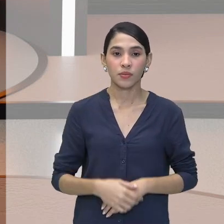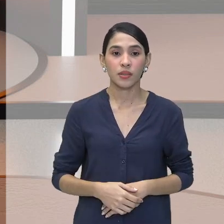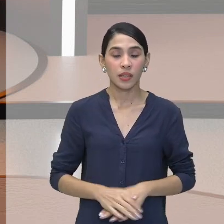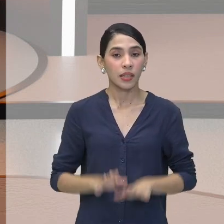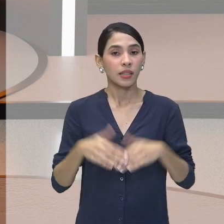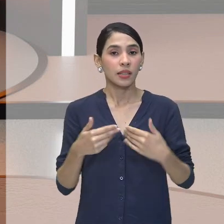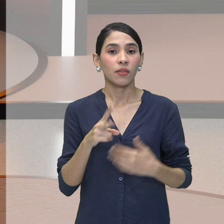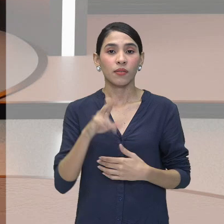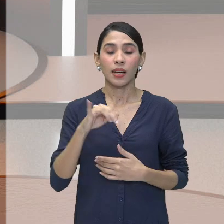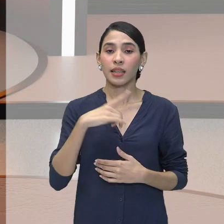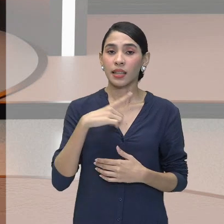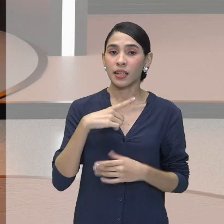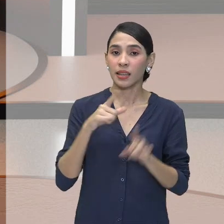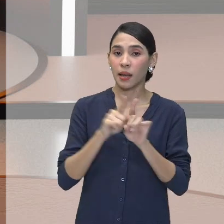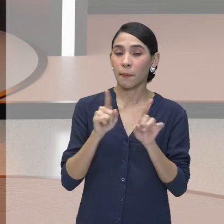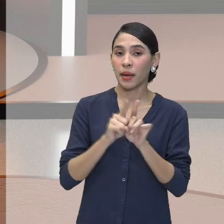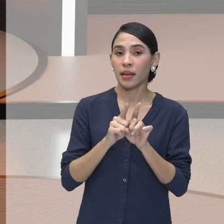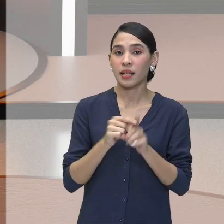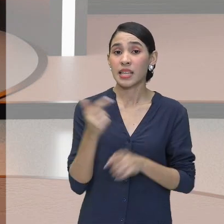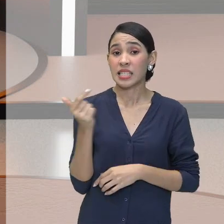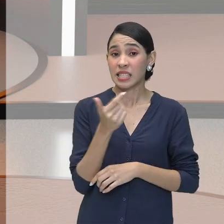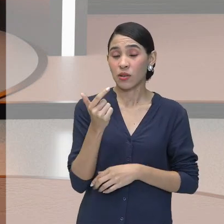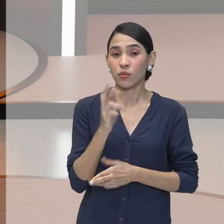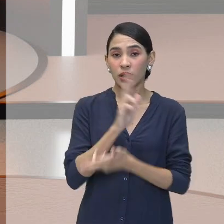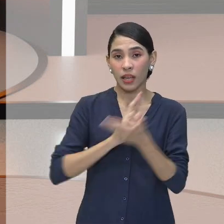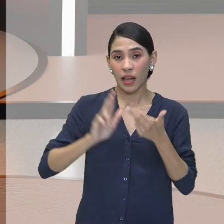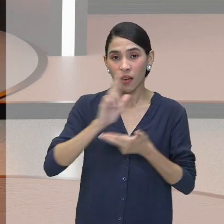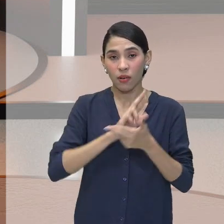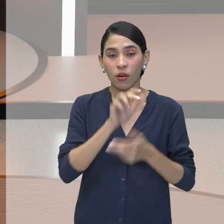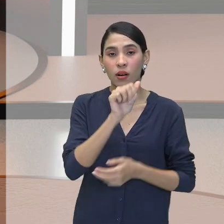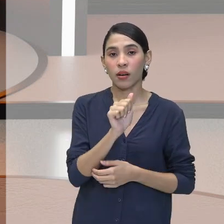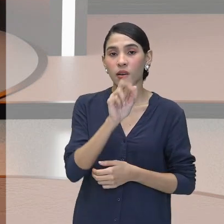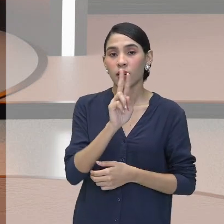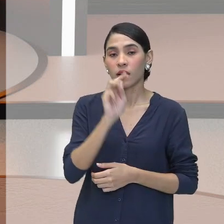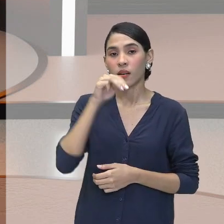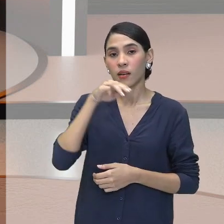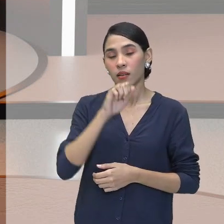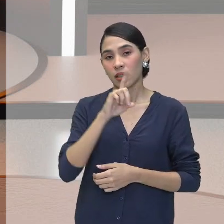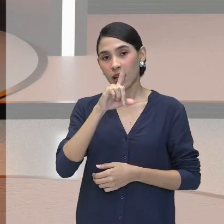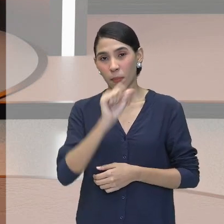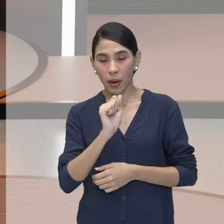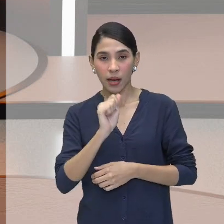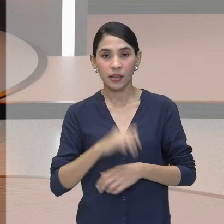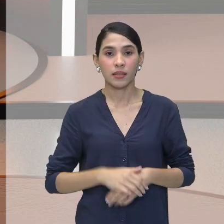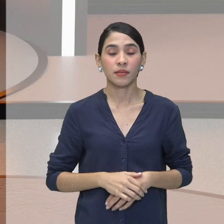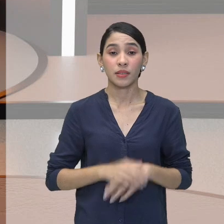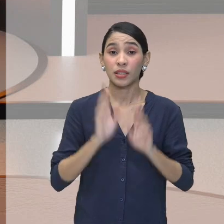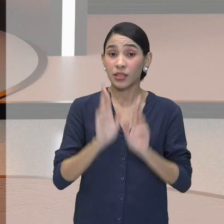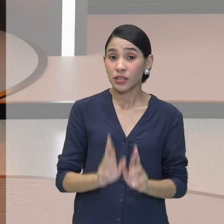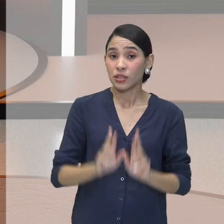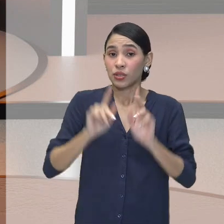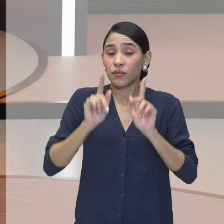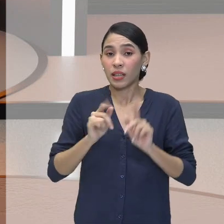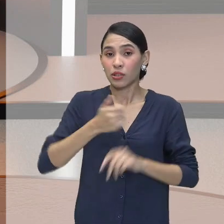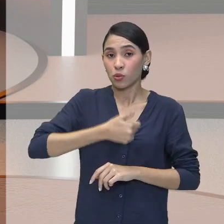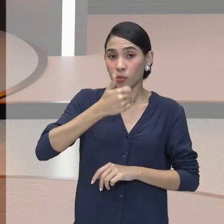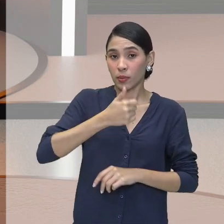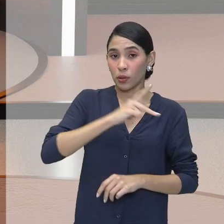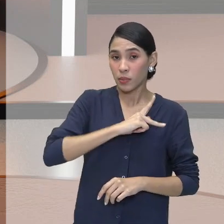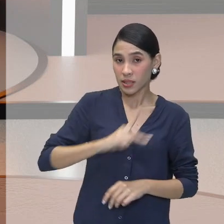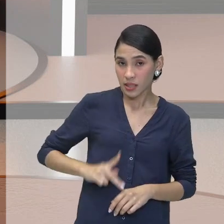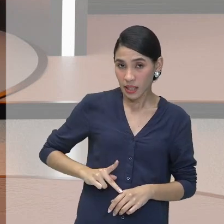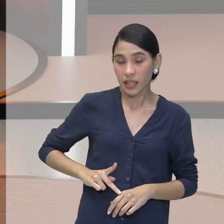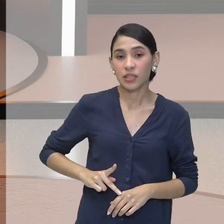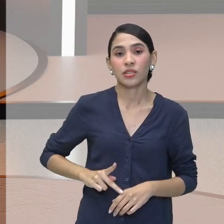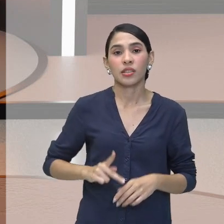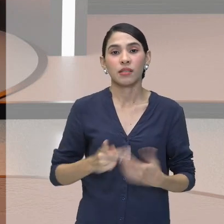ter nesse momento também, né, uma segunda revolta da Armada, que, ao contrário do que o Deodoro da Fonseca fez, que